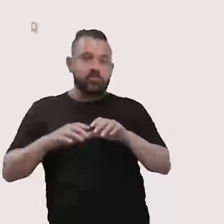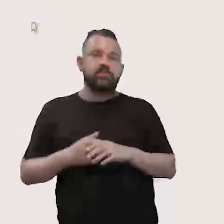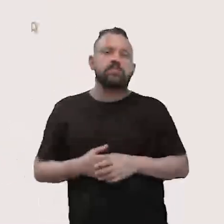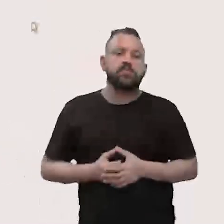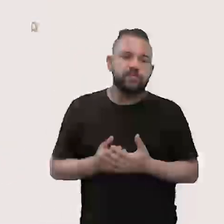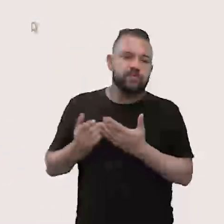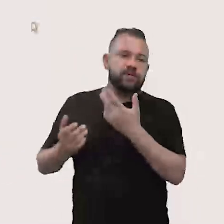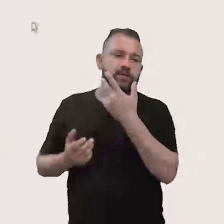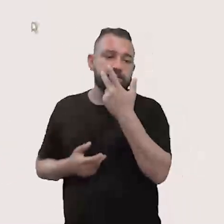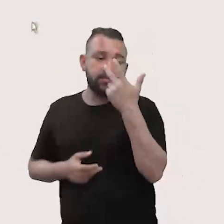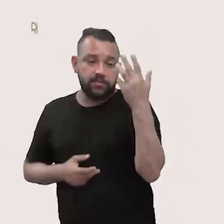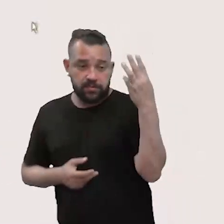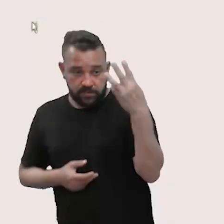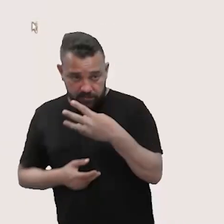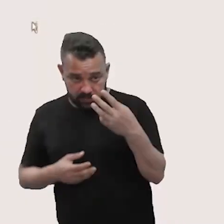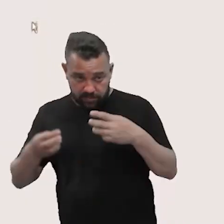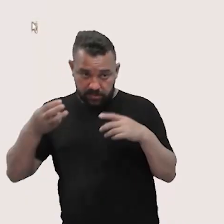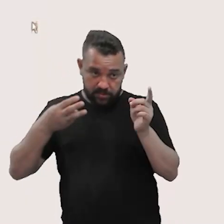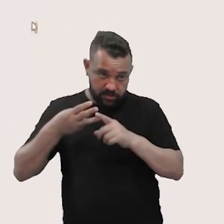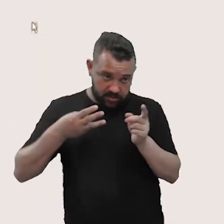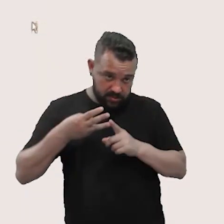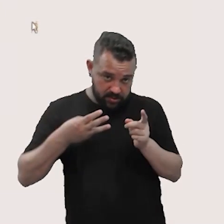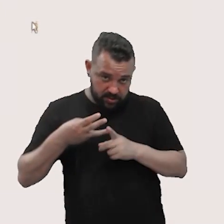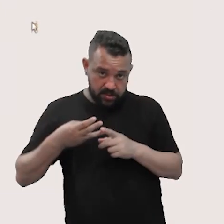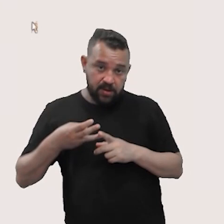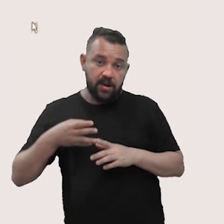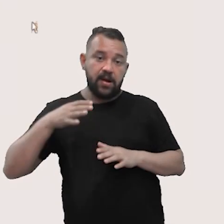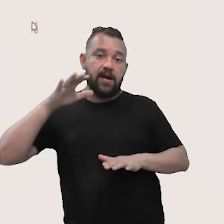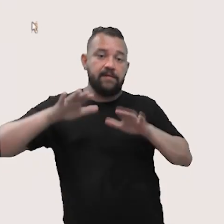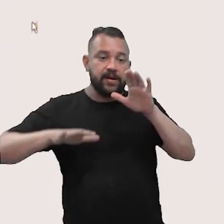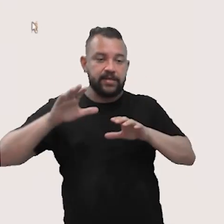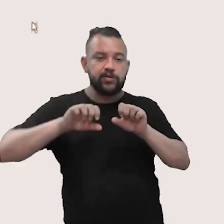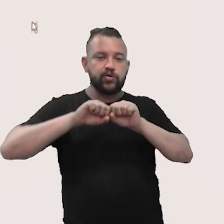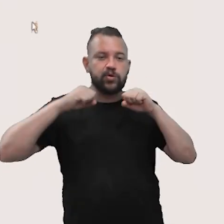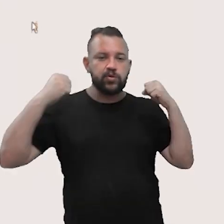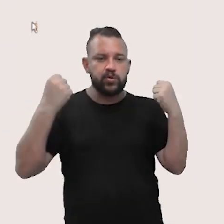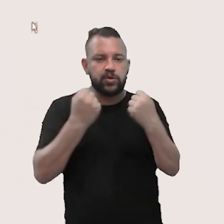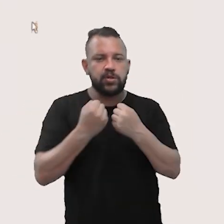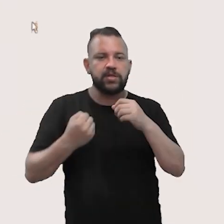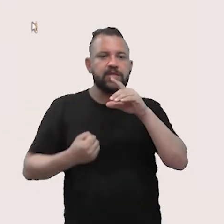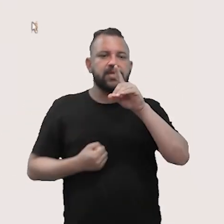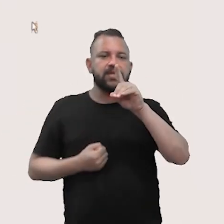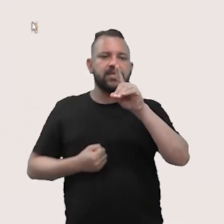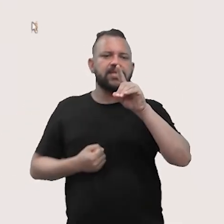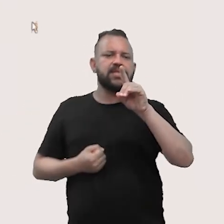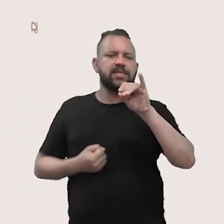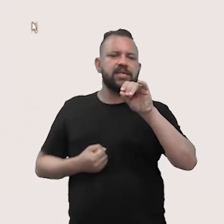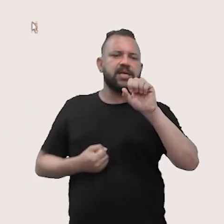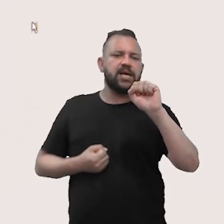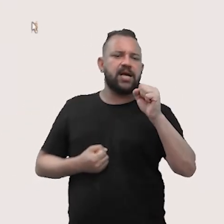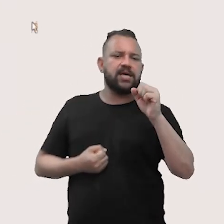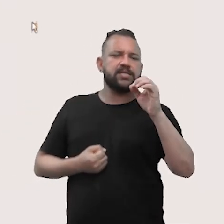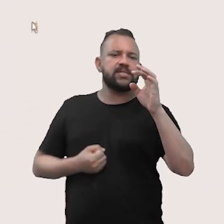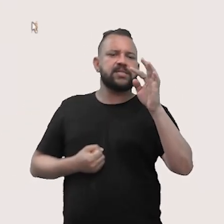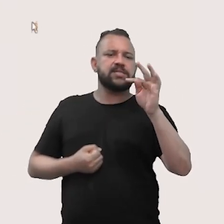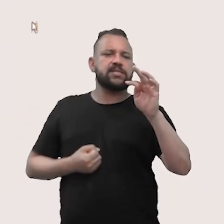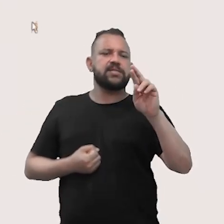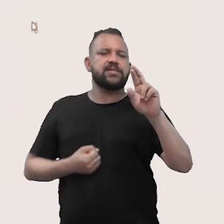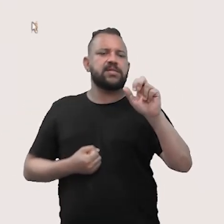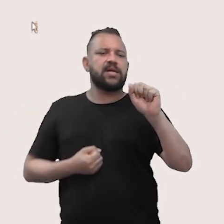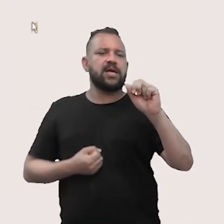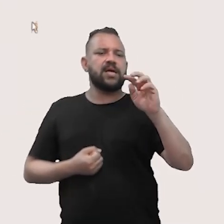A terceira variação, a variação social ou diastrática.